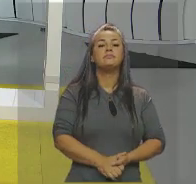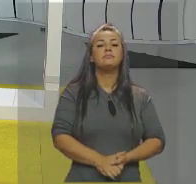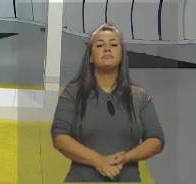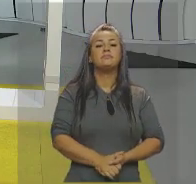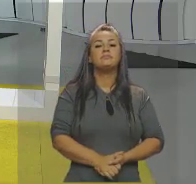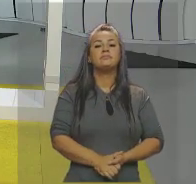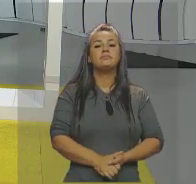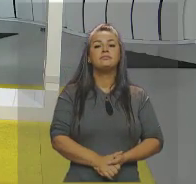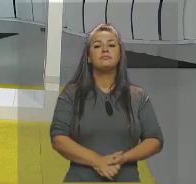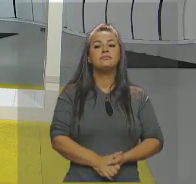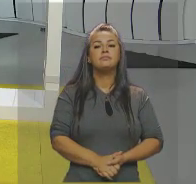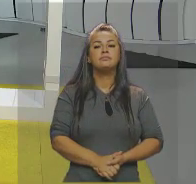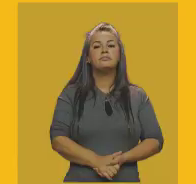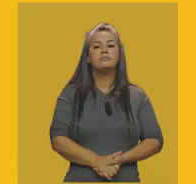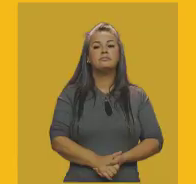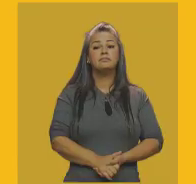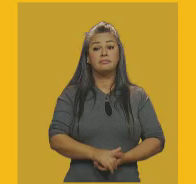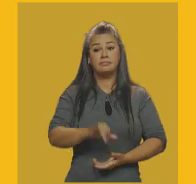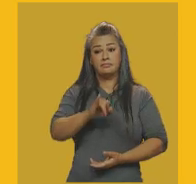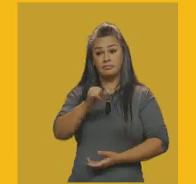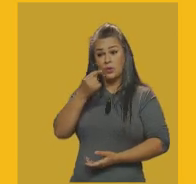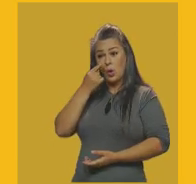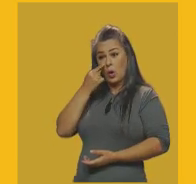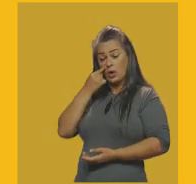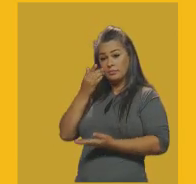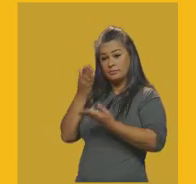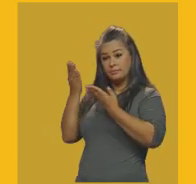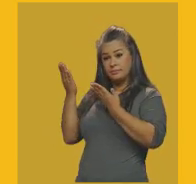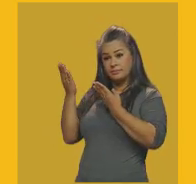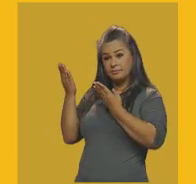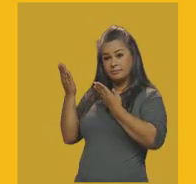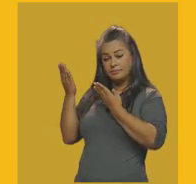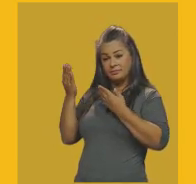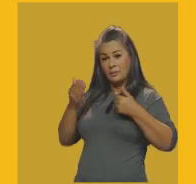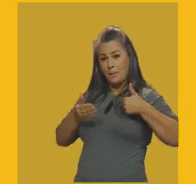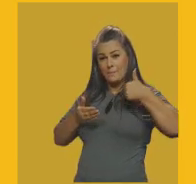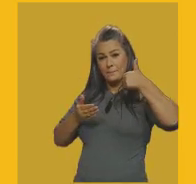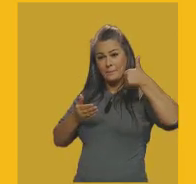então, 2 abóboras esféricas